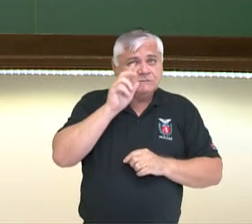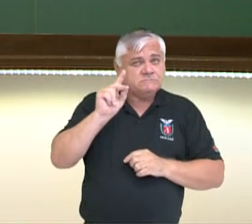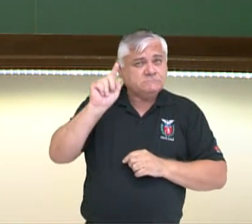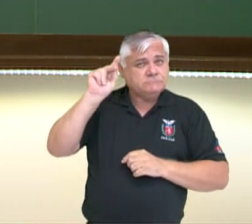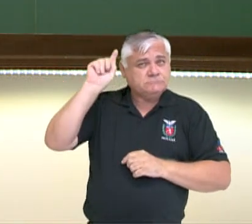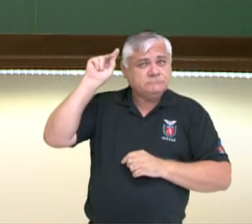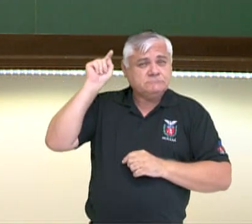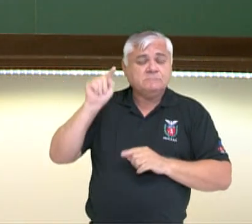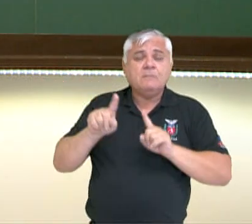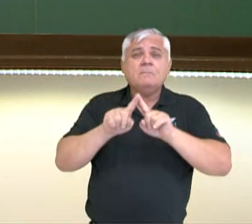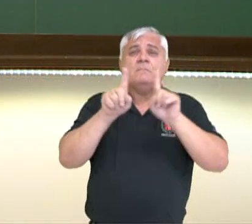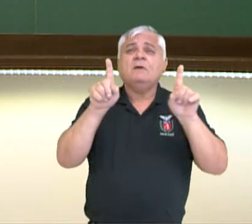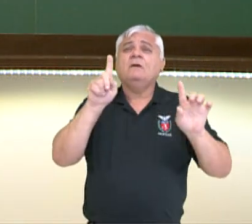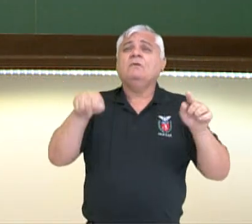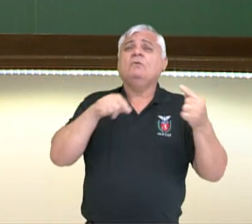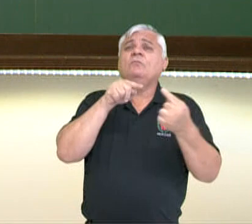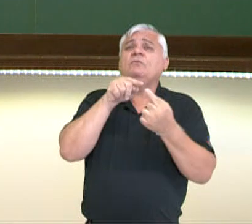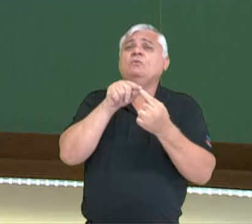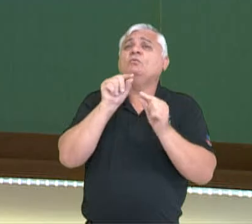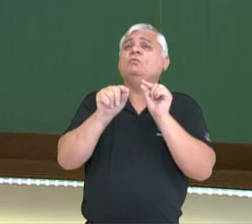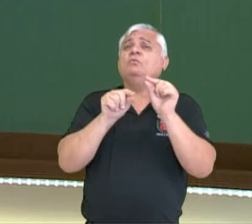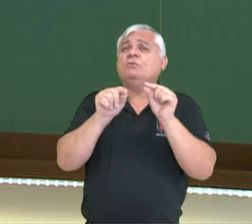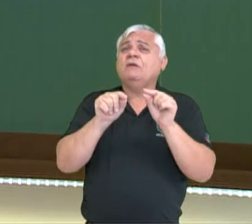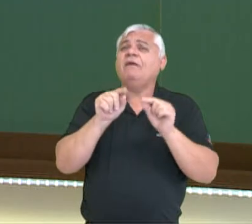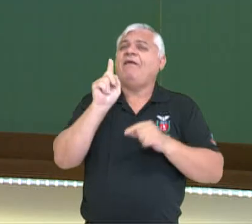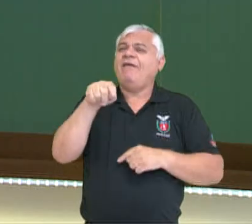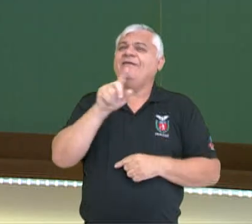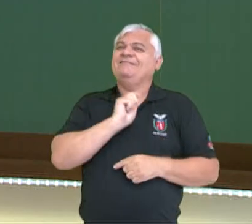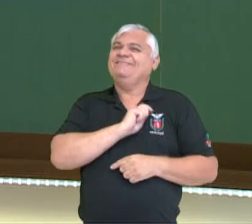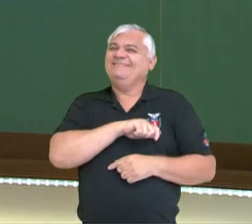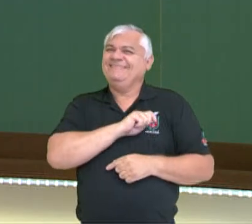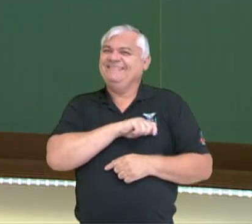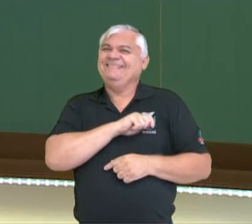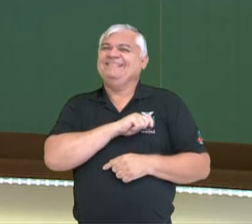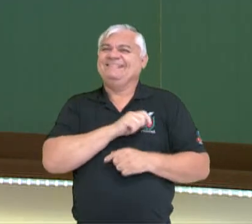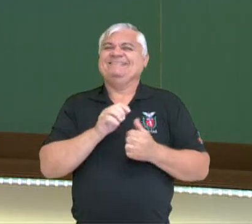qual era o objetivo delas, né? Justamente essa pegadinha que eu trouxe aqui